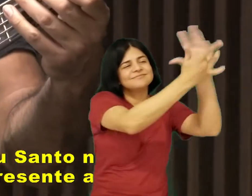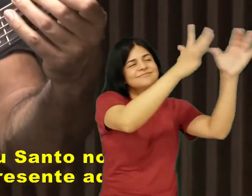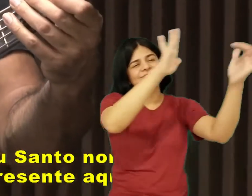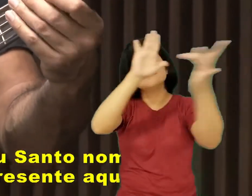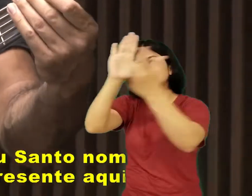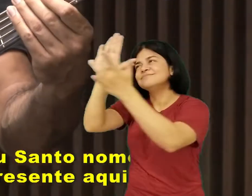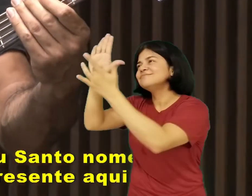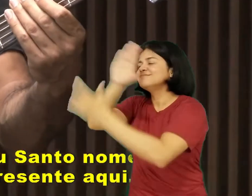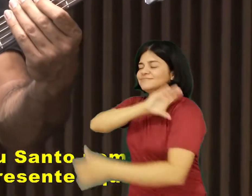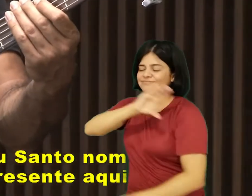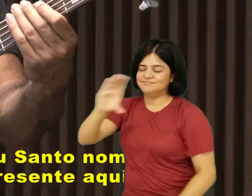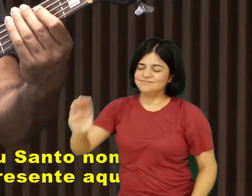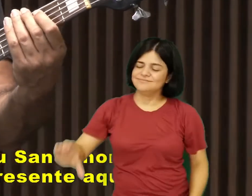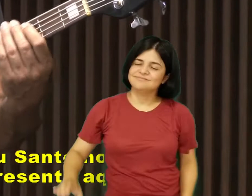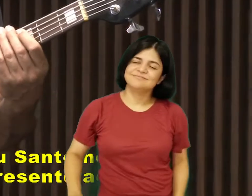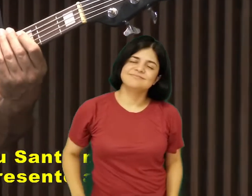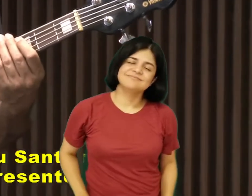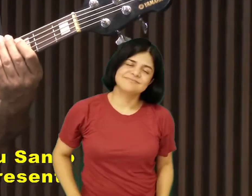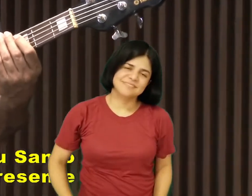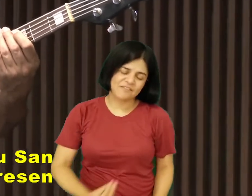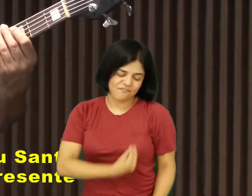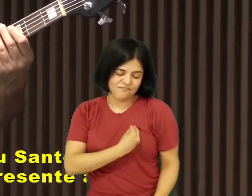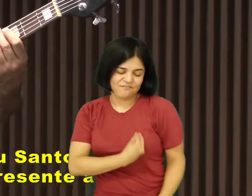Cristo Jesus,